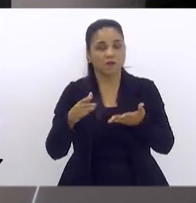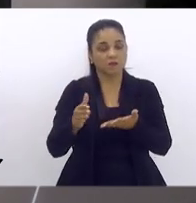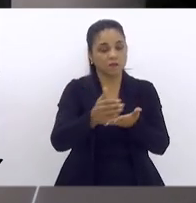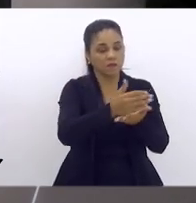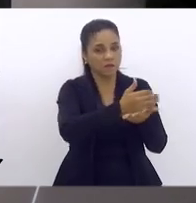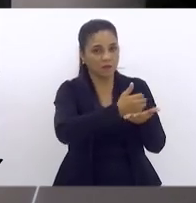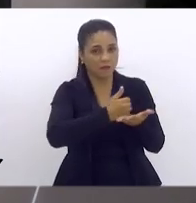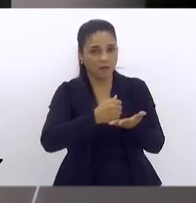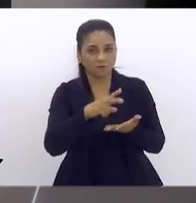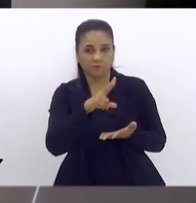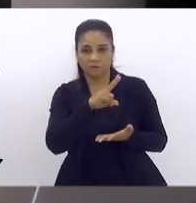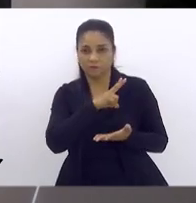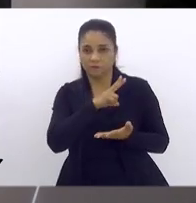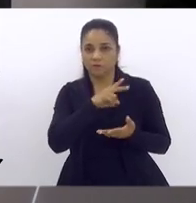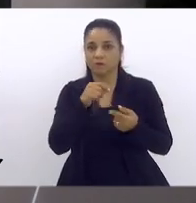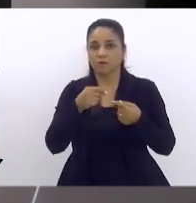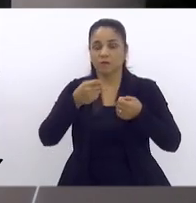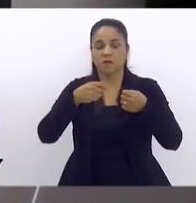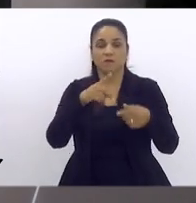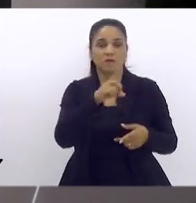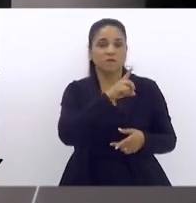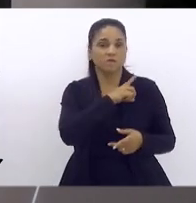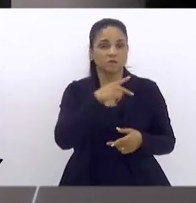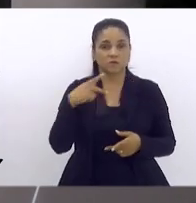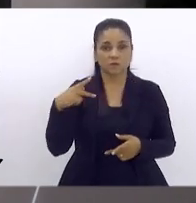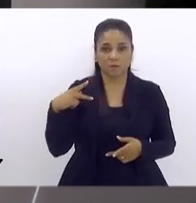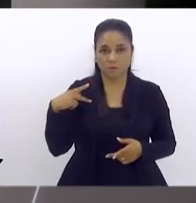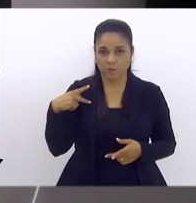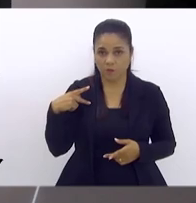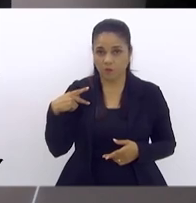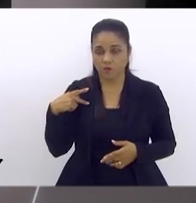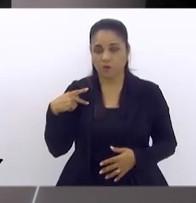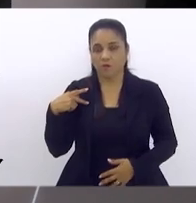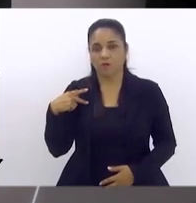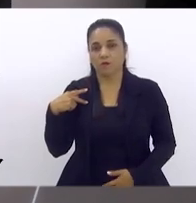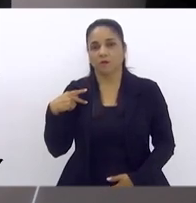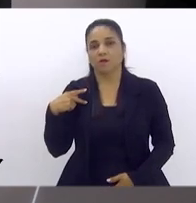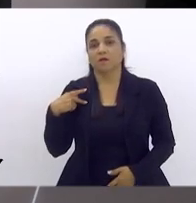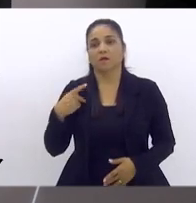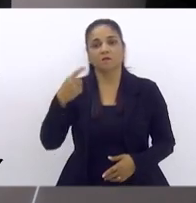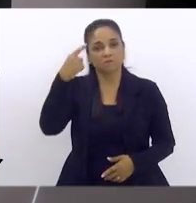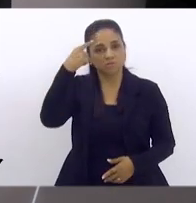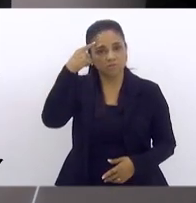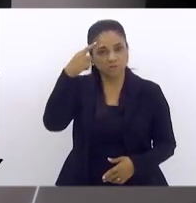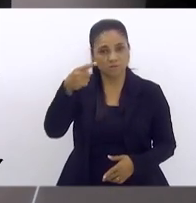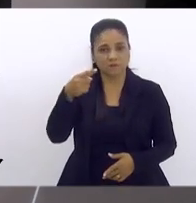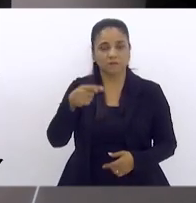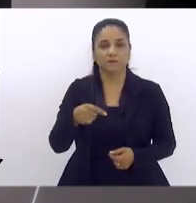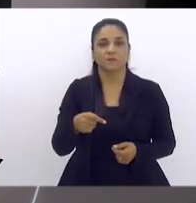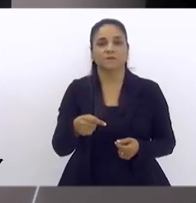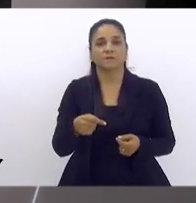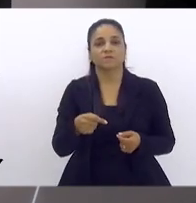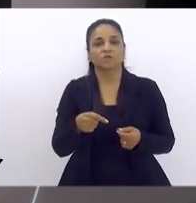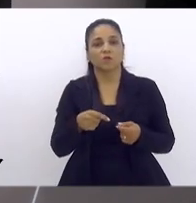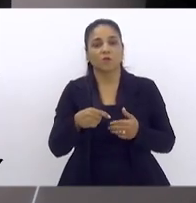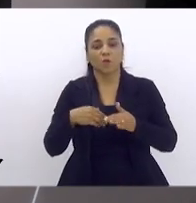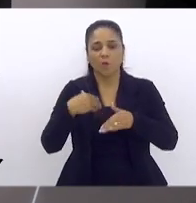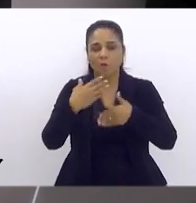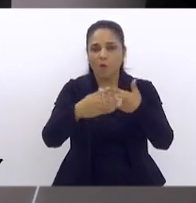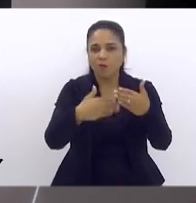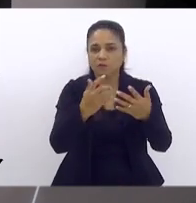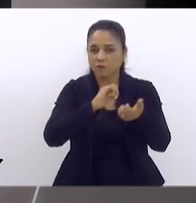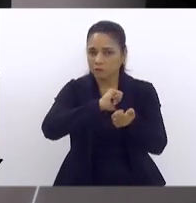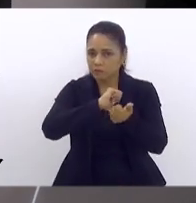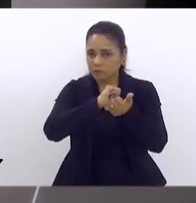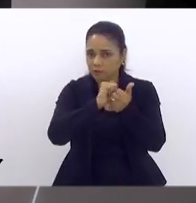com o que a gente vai falar hoje e na Defensoria isso a gente sempre tem muito isso em mente é que é esse processo de adequação